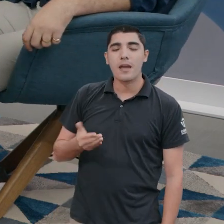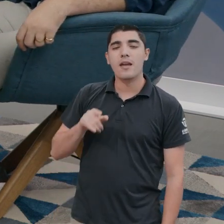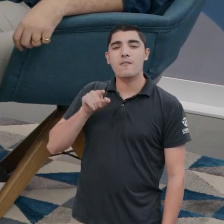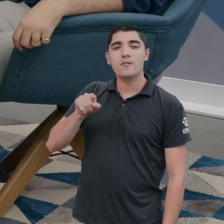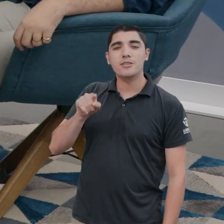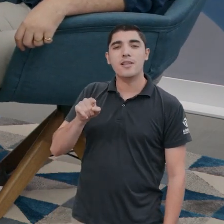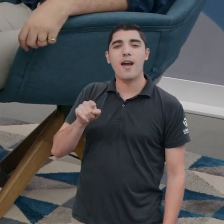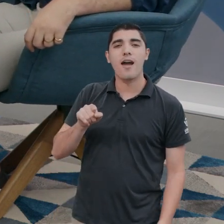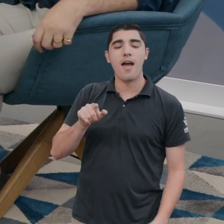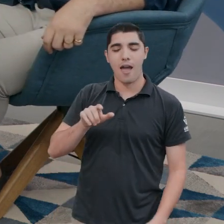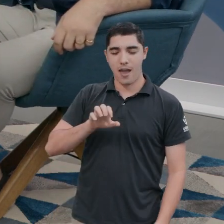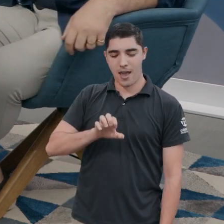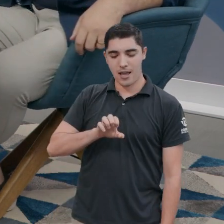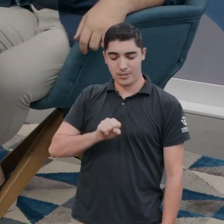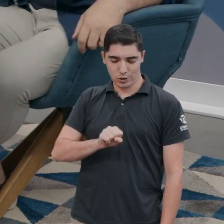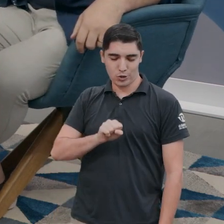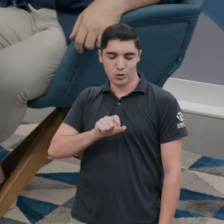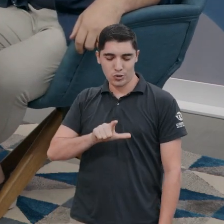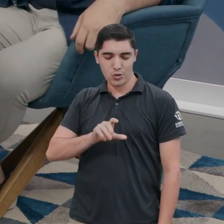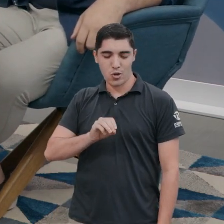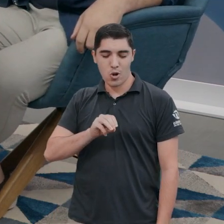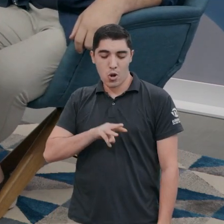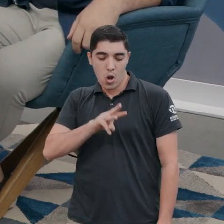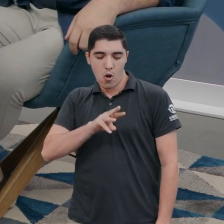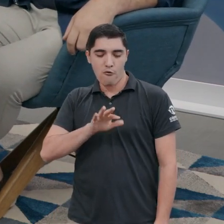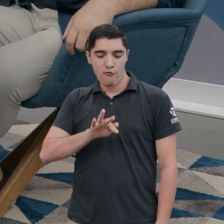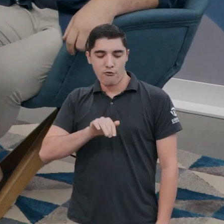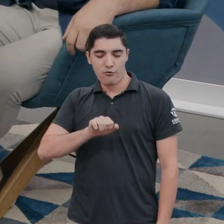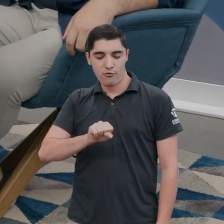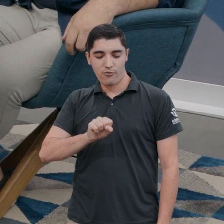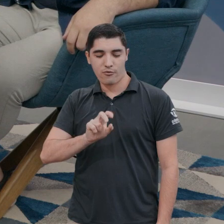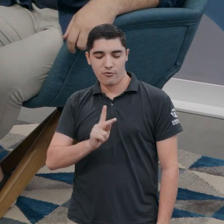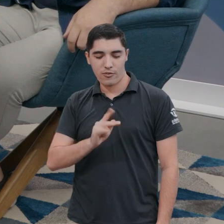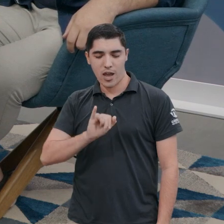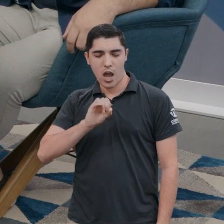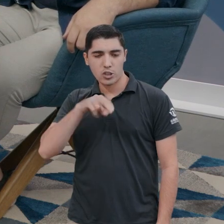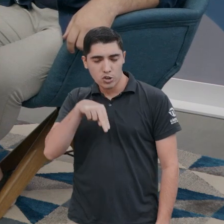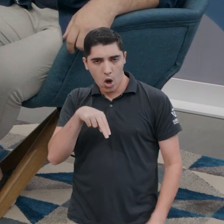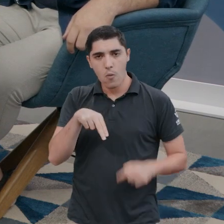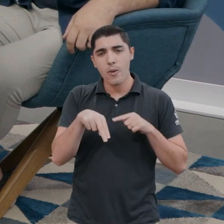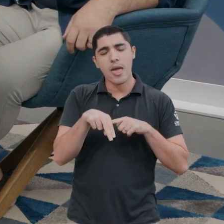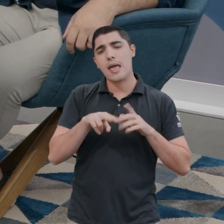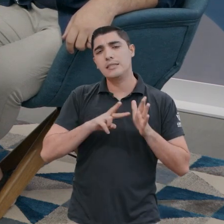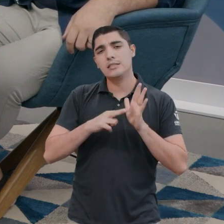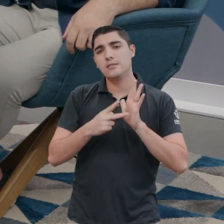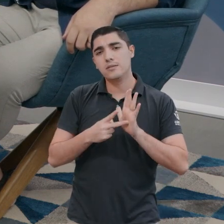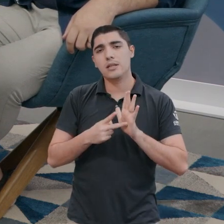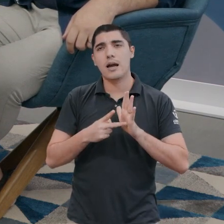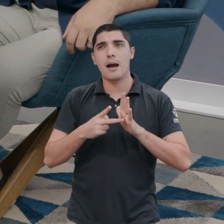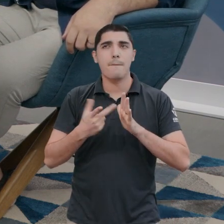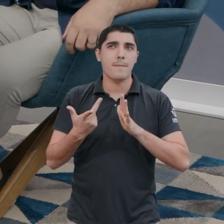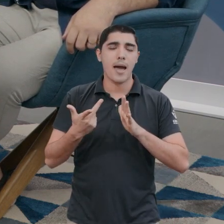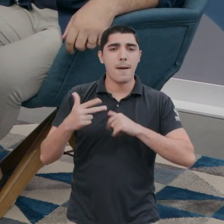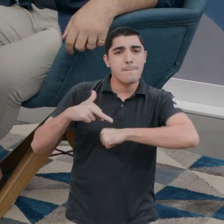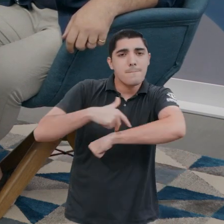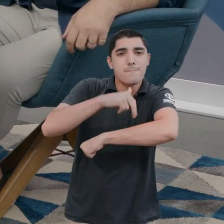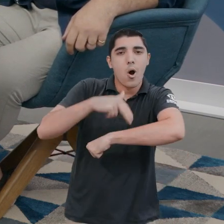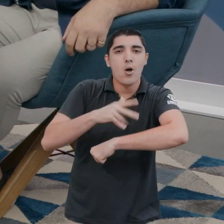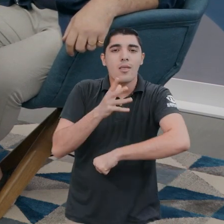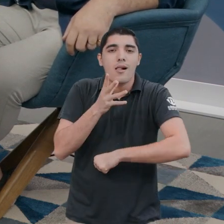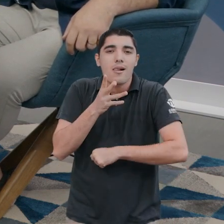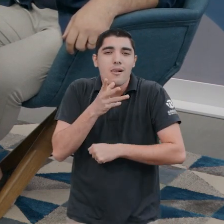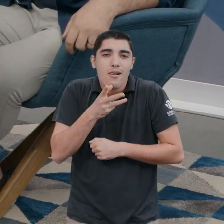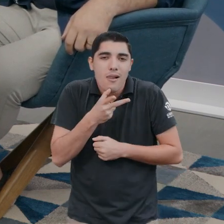Eduardo, slow fashion, né? Você fala bastante sobre isso, que significa uma moda lenta, né?